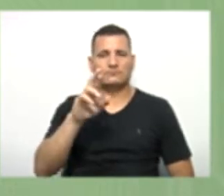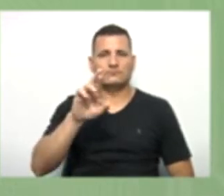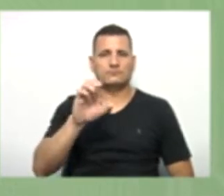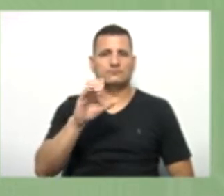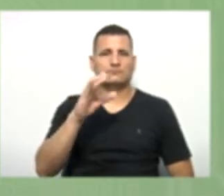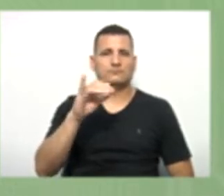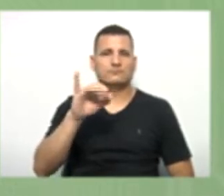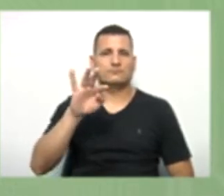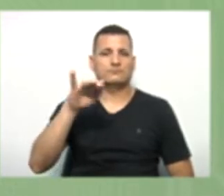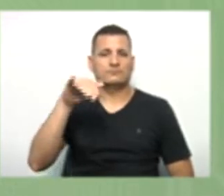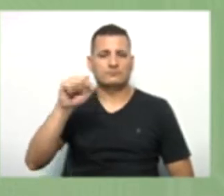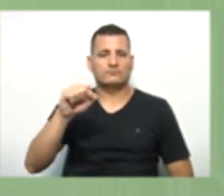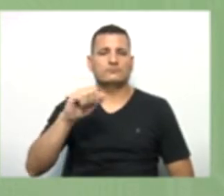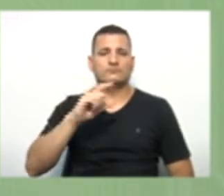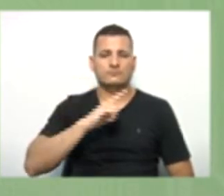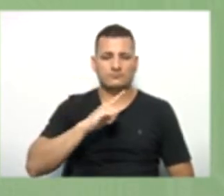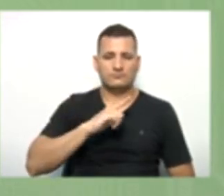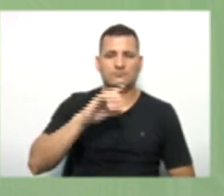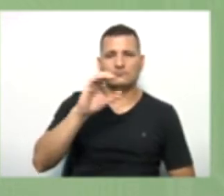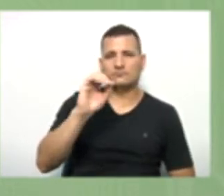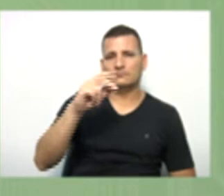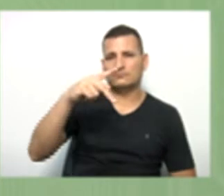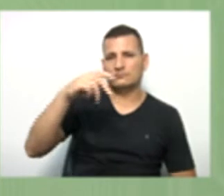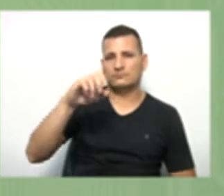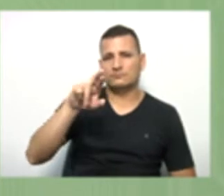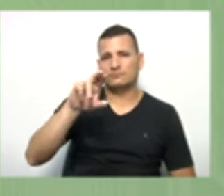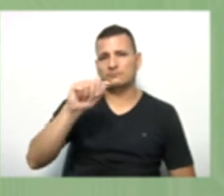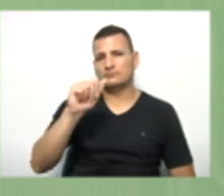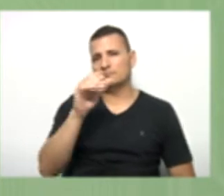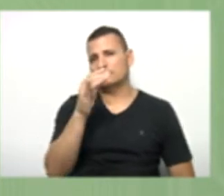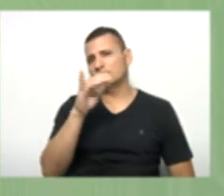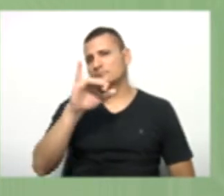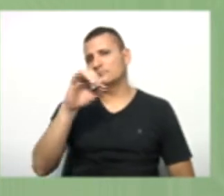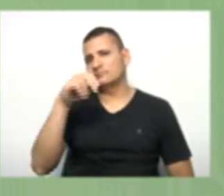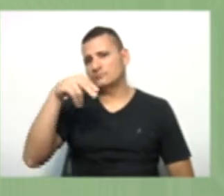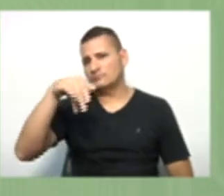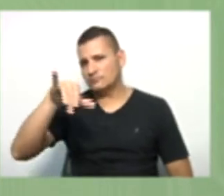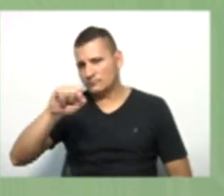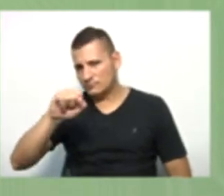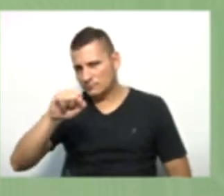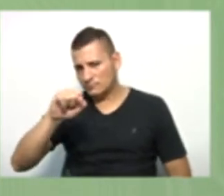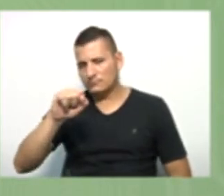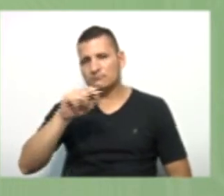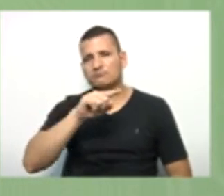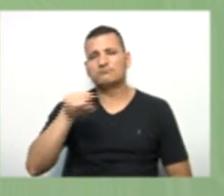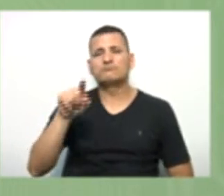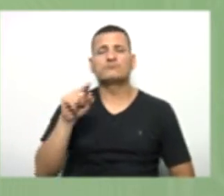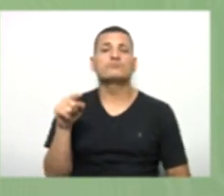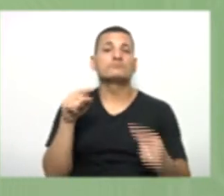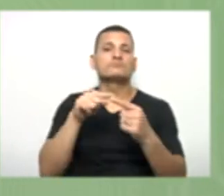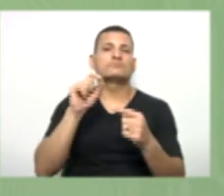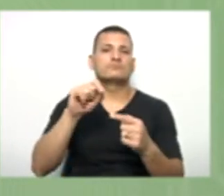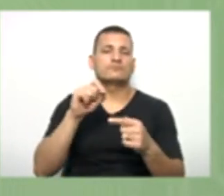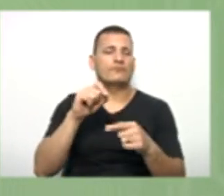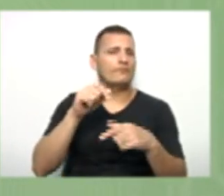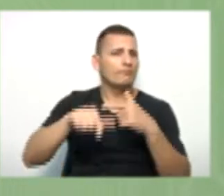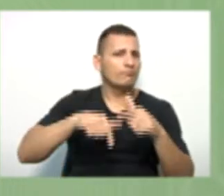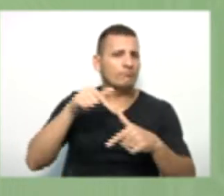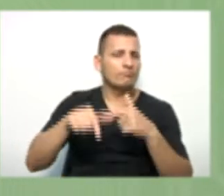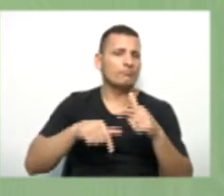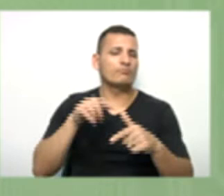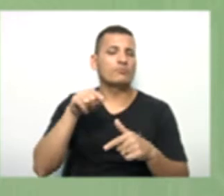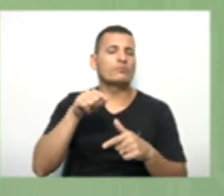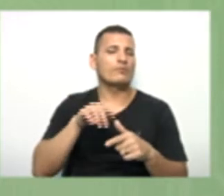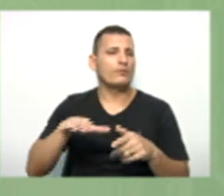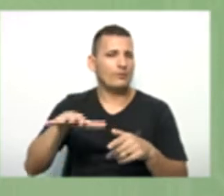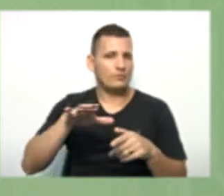receitas operacionais, que são aqueles ingressos relacionados à atividade, ao ramo da